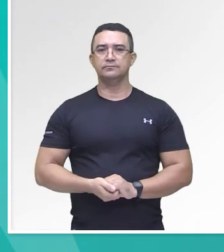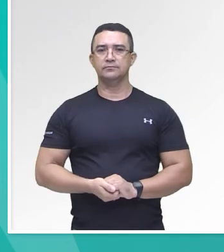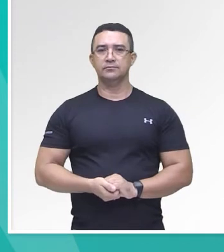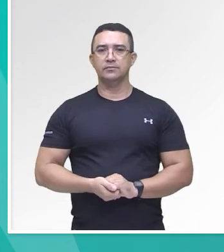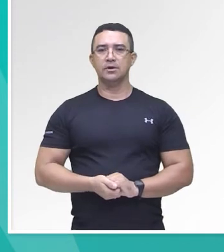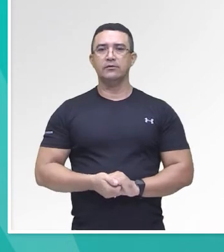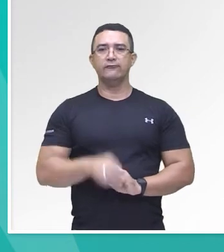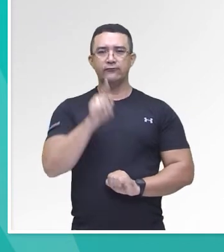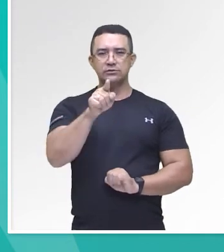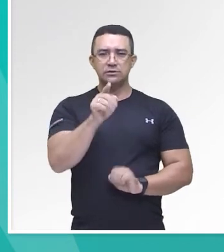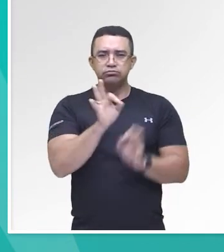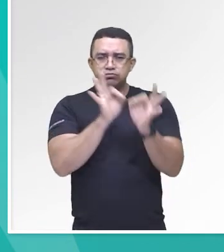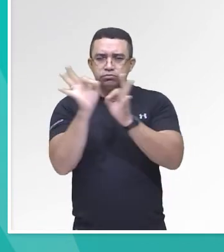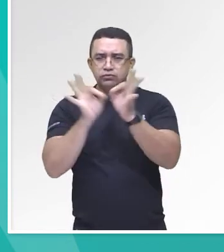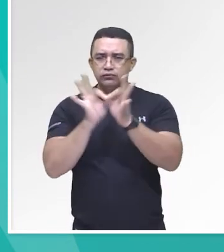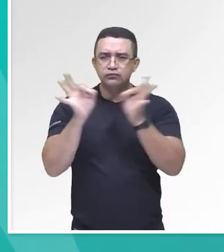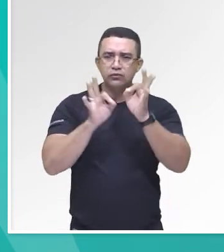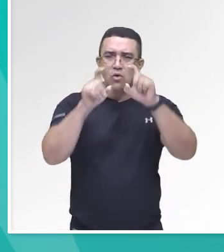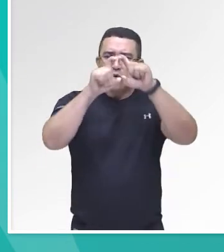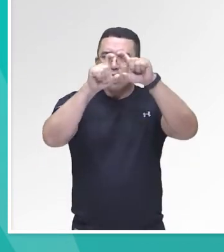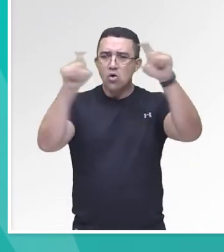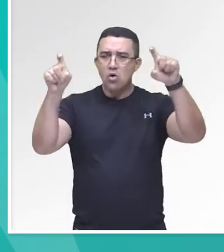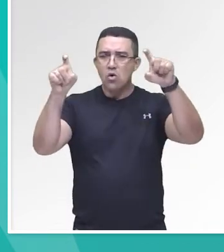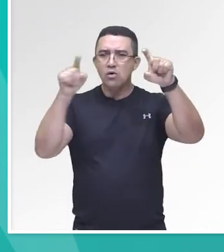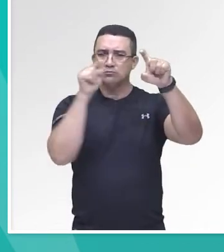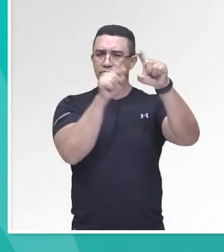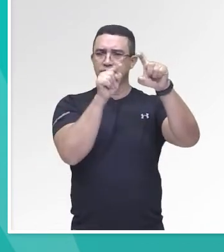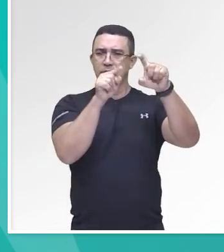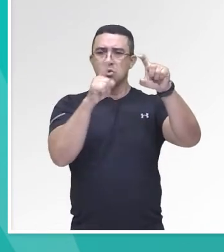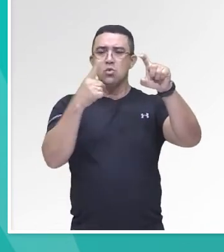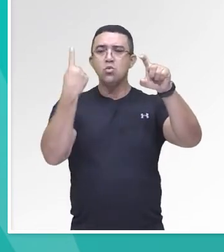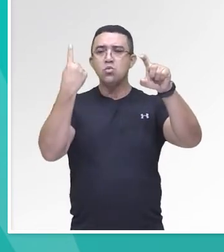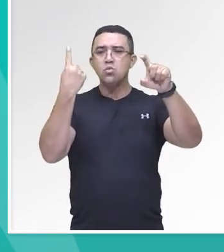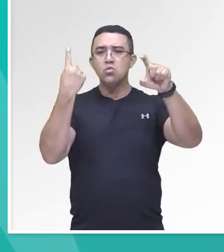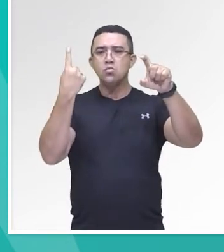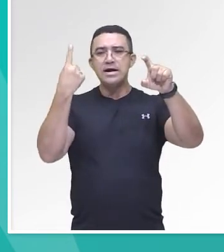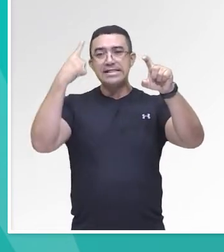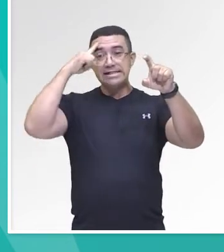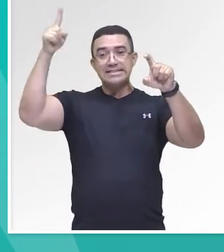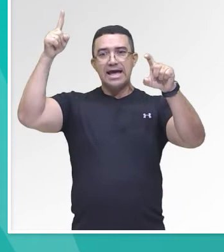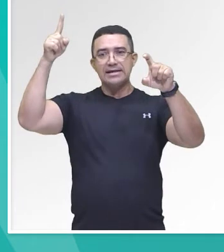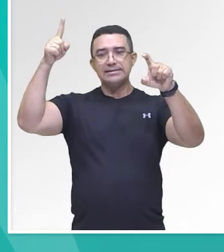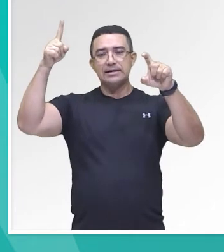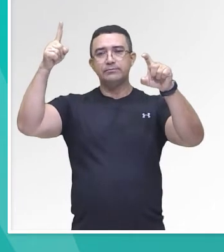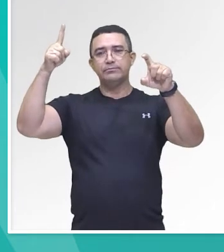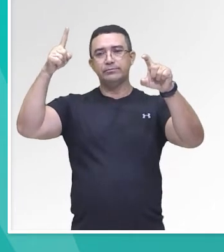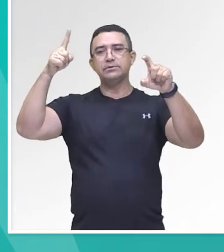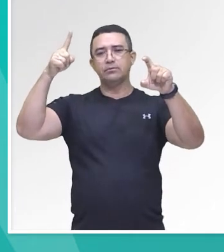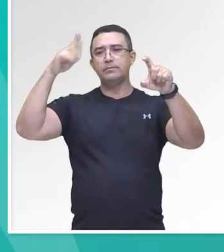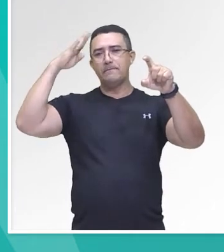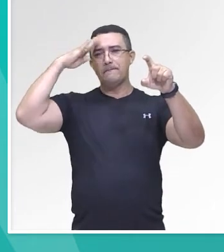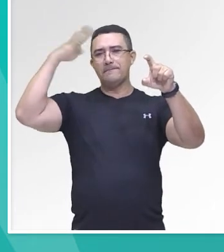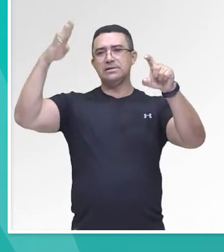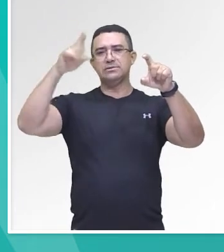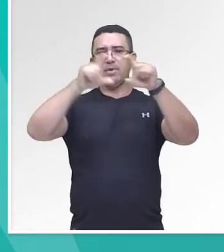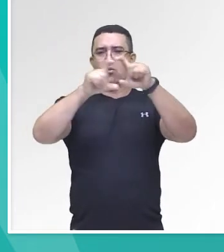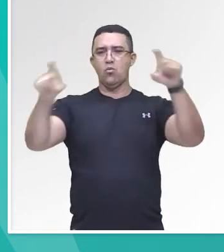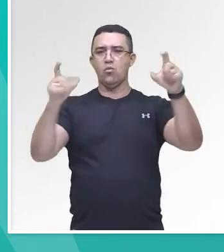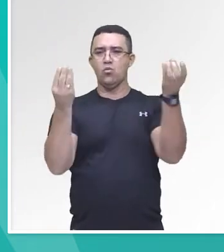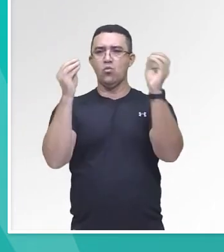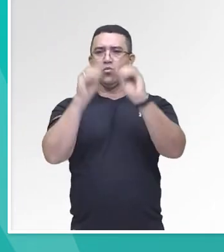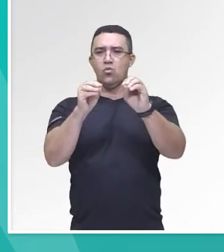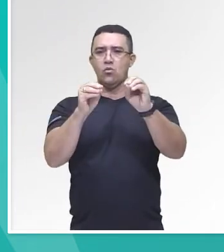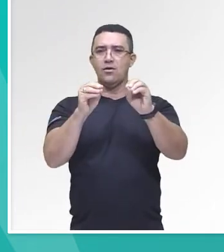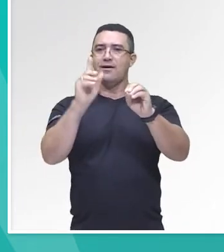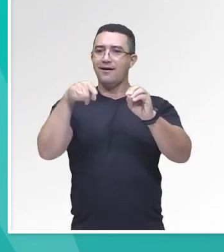construir um parágrafo, tenha para ele somente uma ideia principal. E essa ideia principal é a que a gente